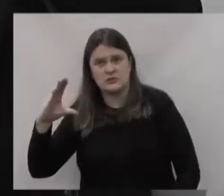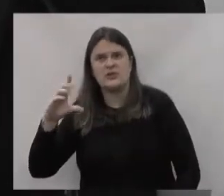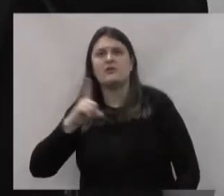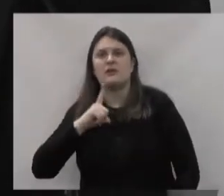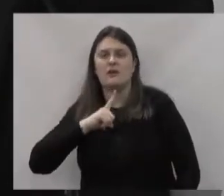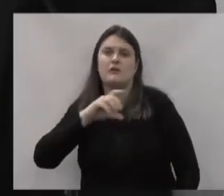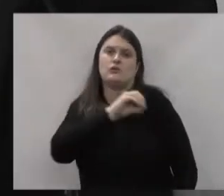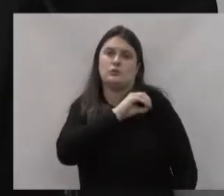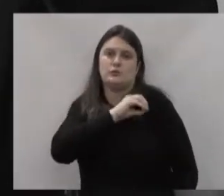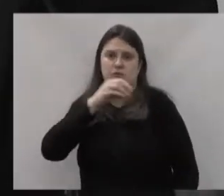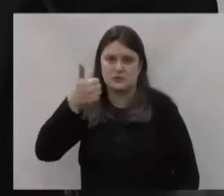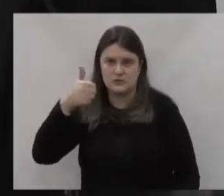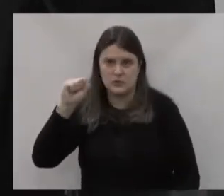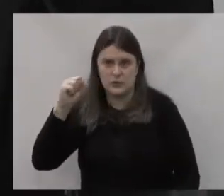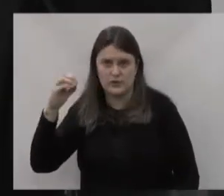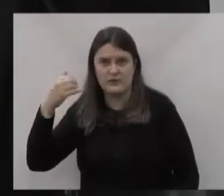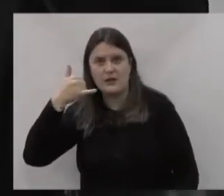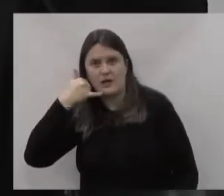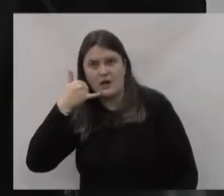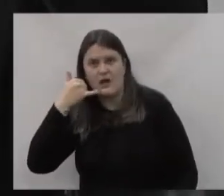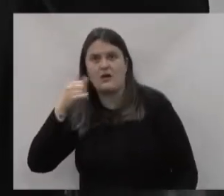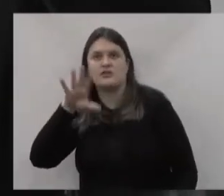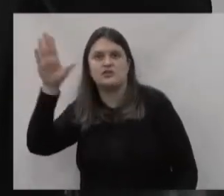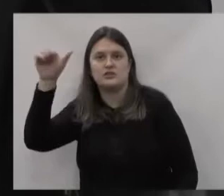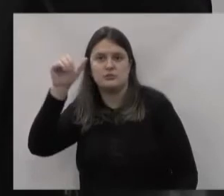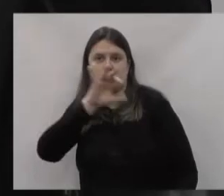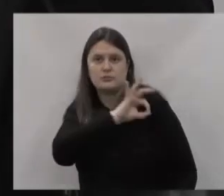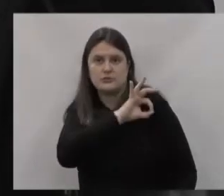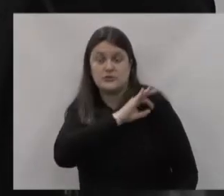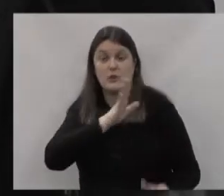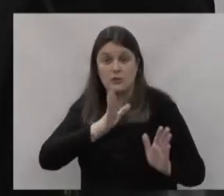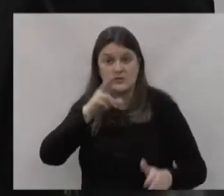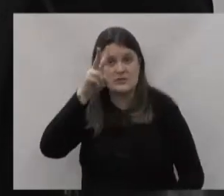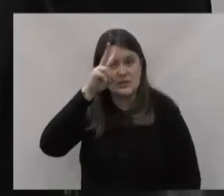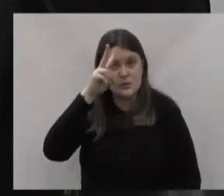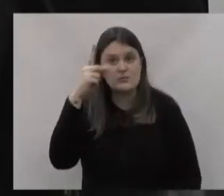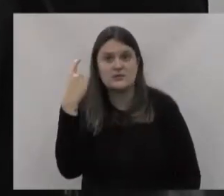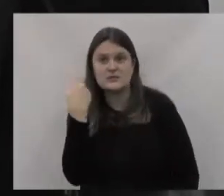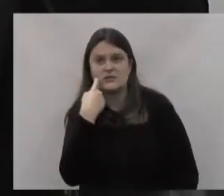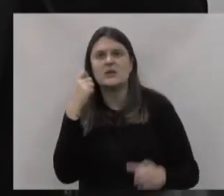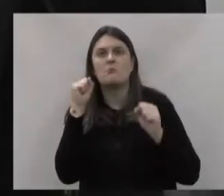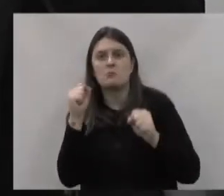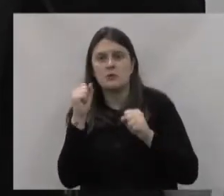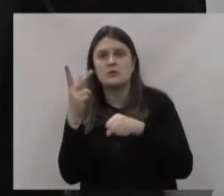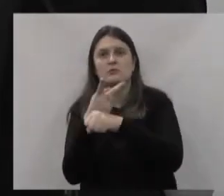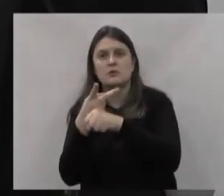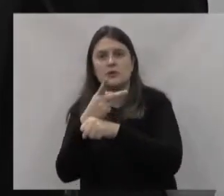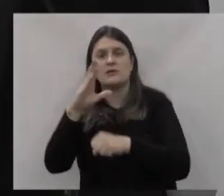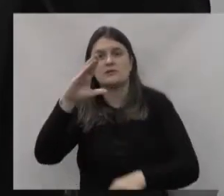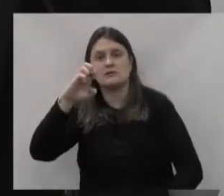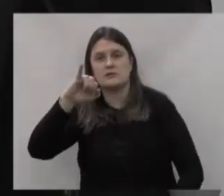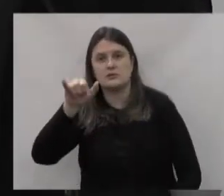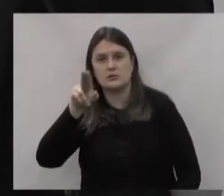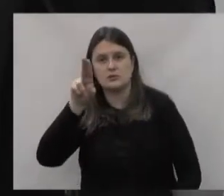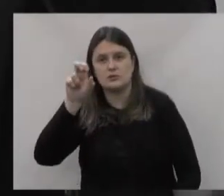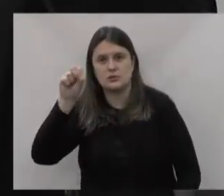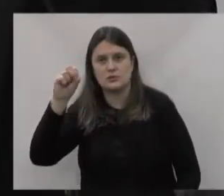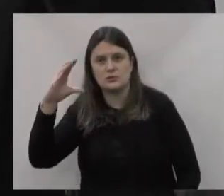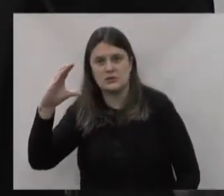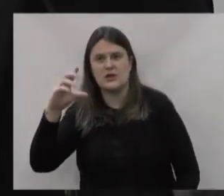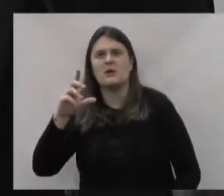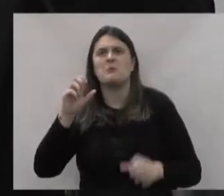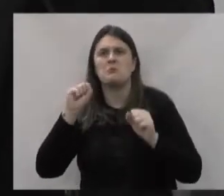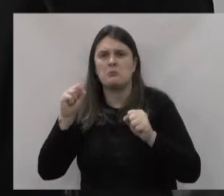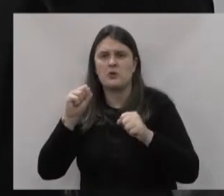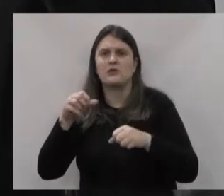disco denúncia, mas hoje, materialmente, de segunda a sexta, pode procurar o Sejusc. Ah, o Sejusc está fechado. Tem as redes sociais,